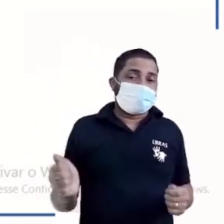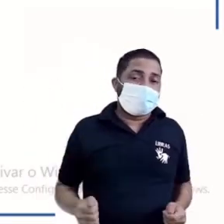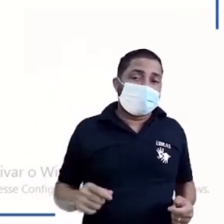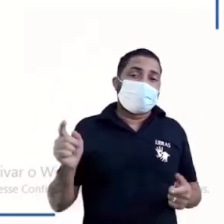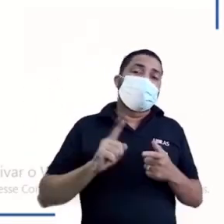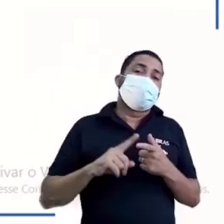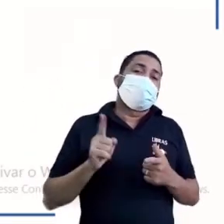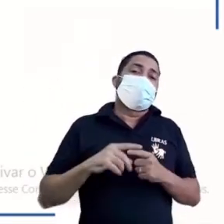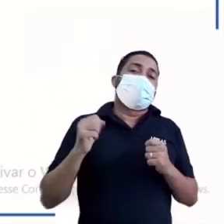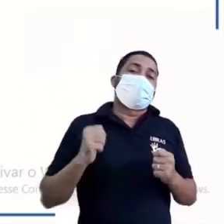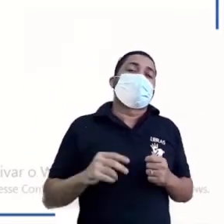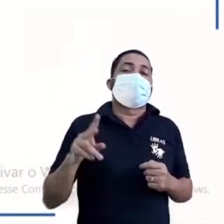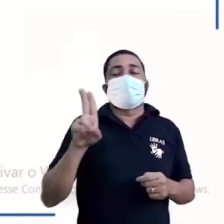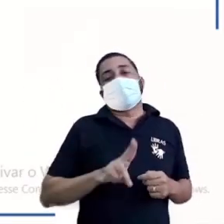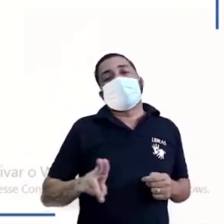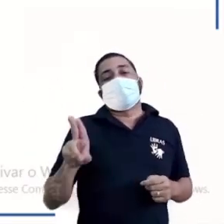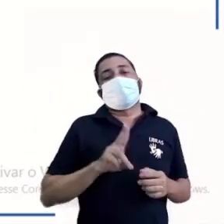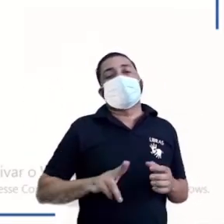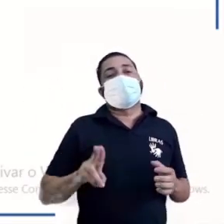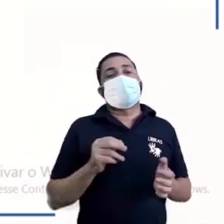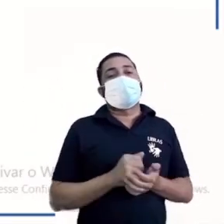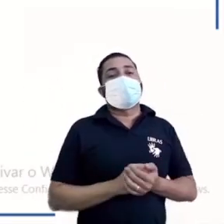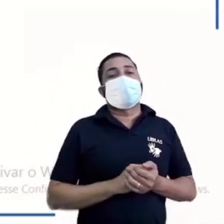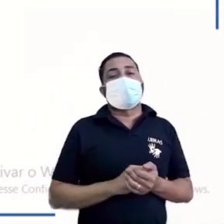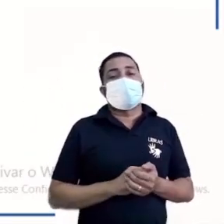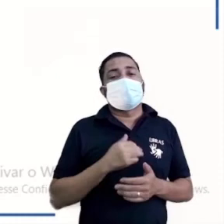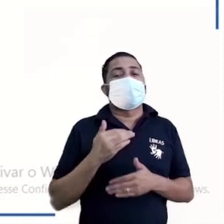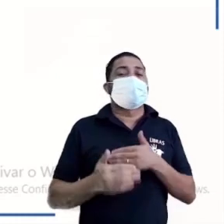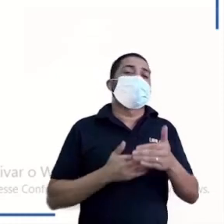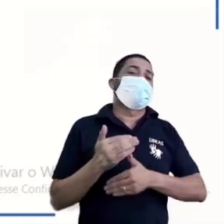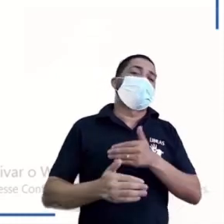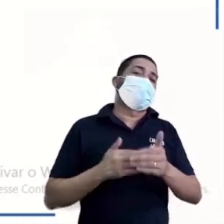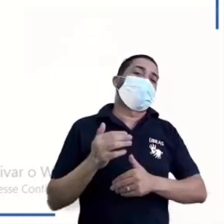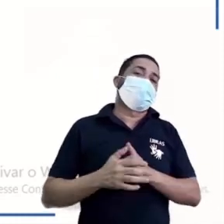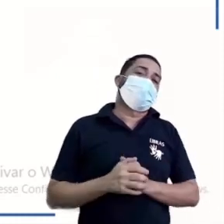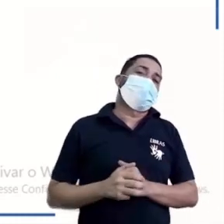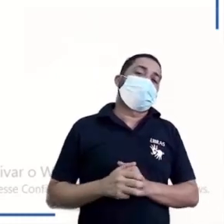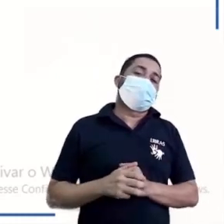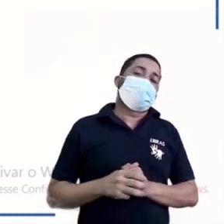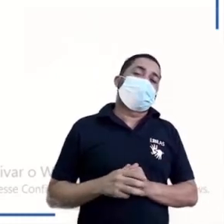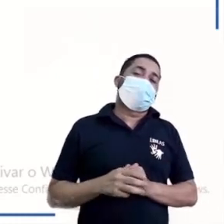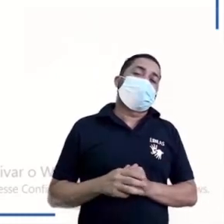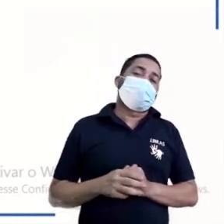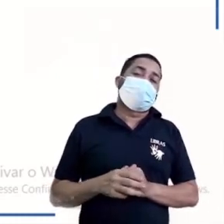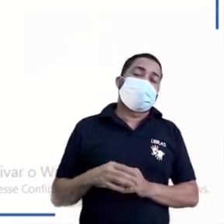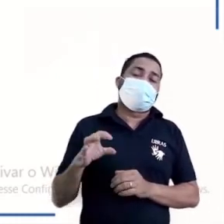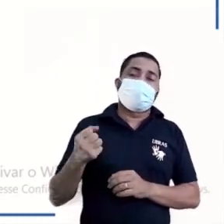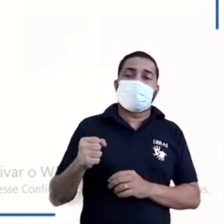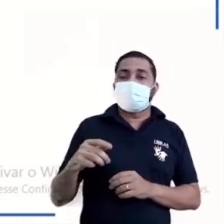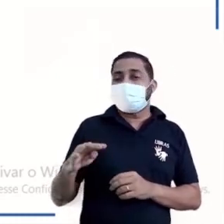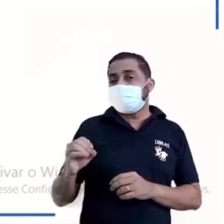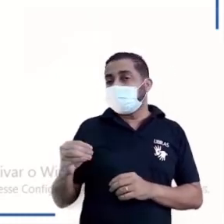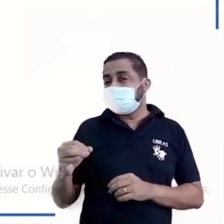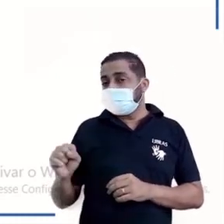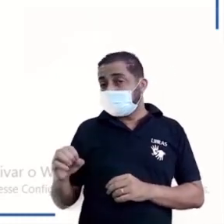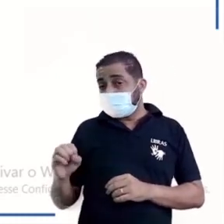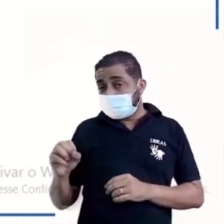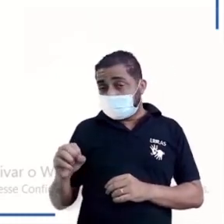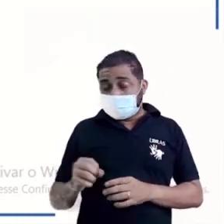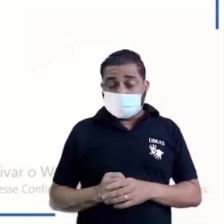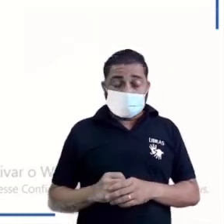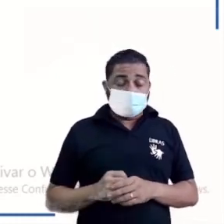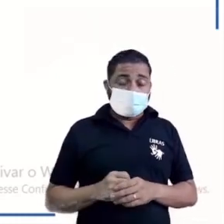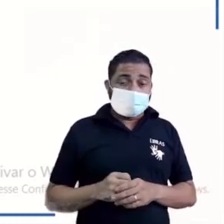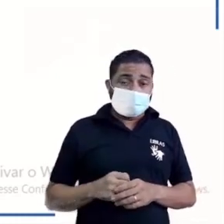também a gente pode utilizar isso no desenvolvimento de esboços para o projeto